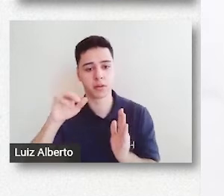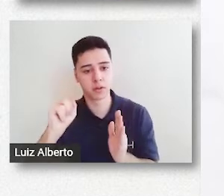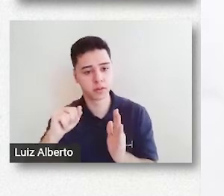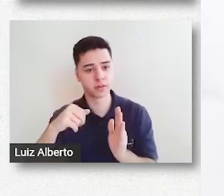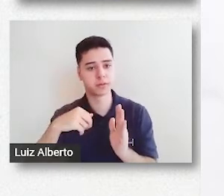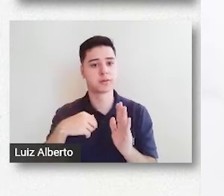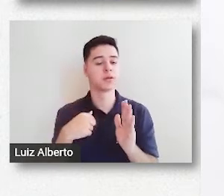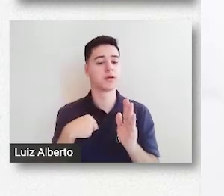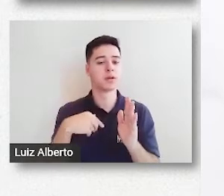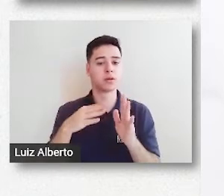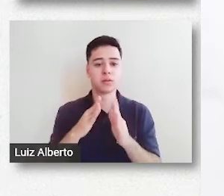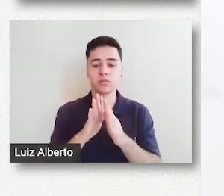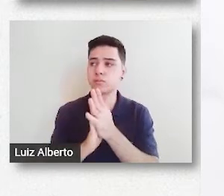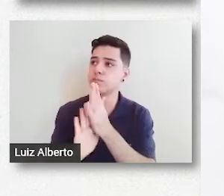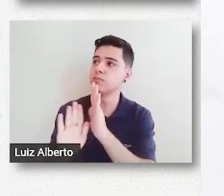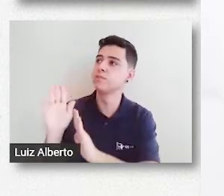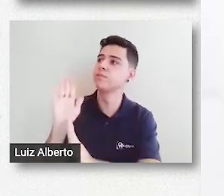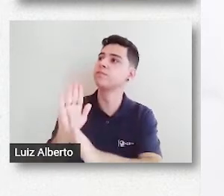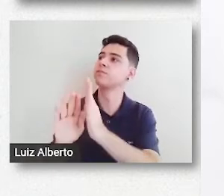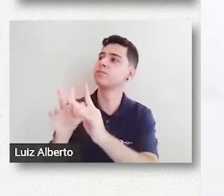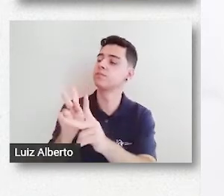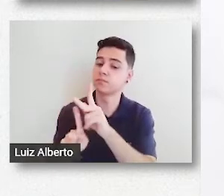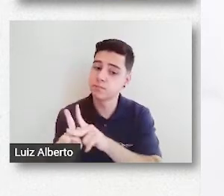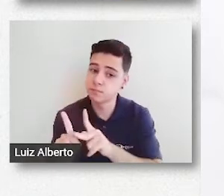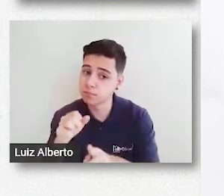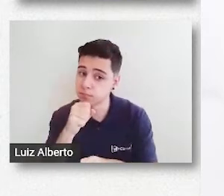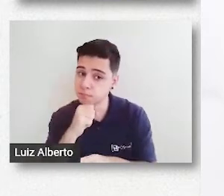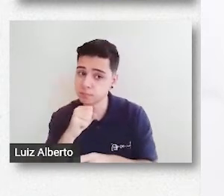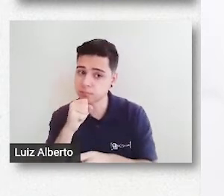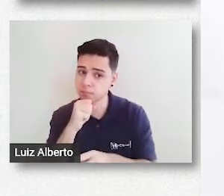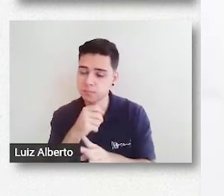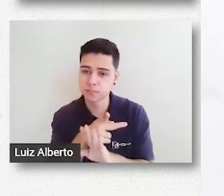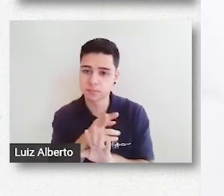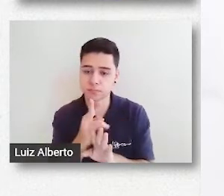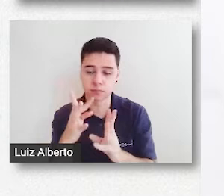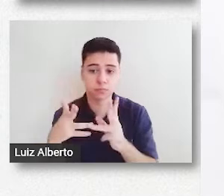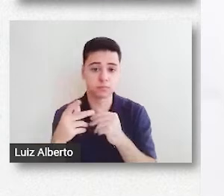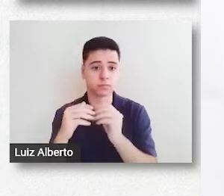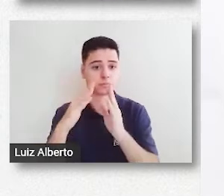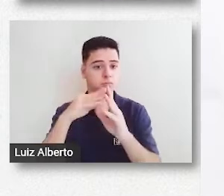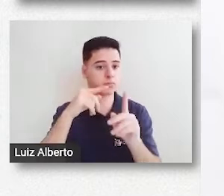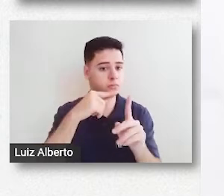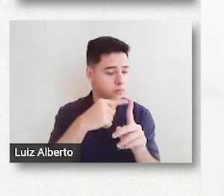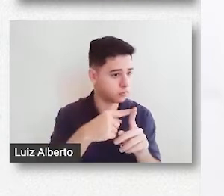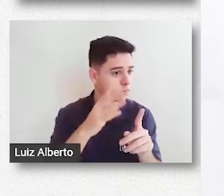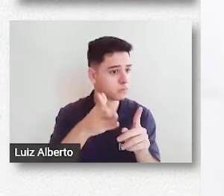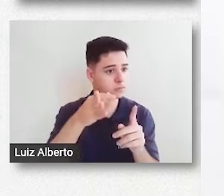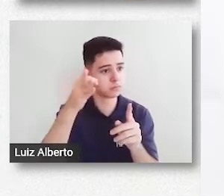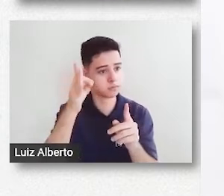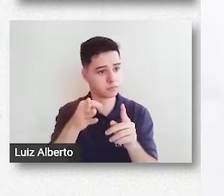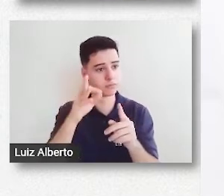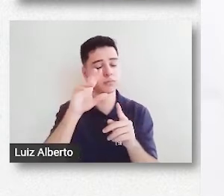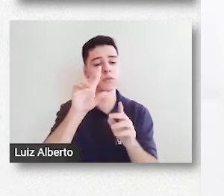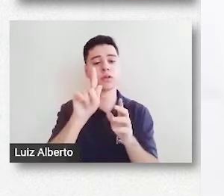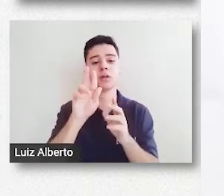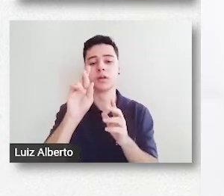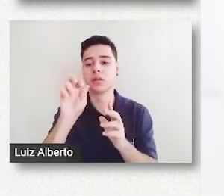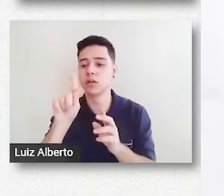mais popular e mais antiga no Oriente, né, principalmente nas igrejas ortodoxas, gregas,